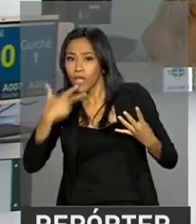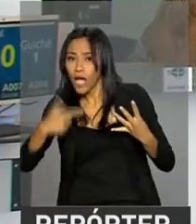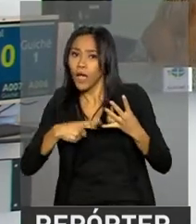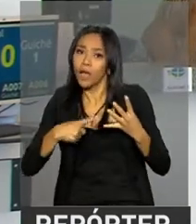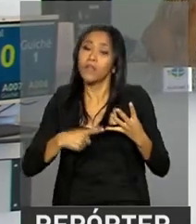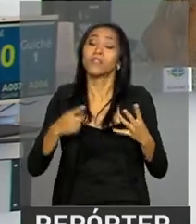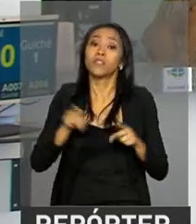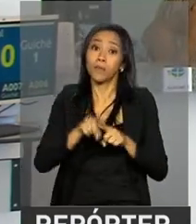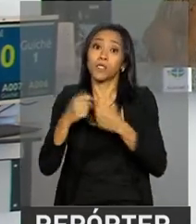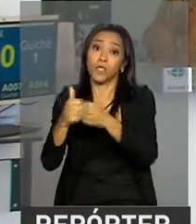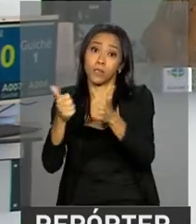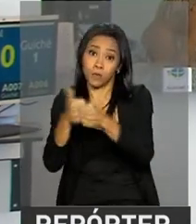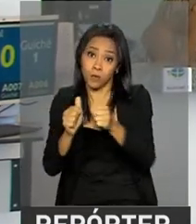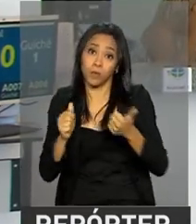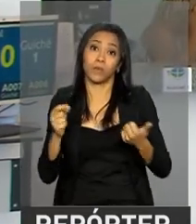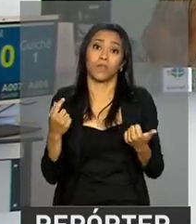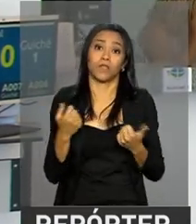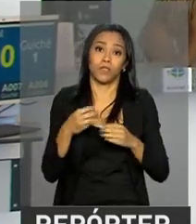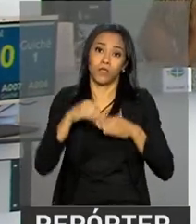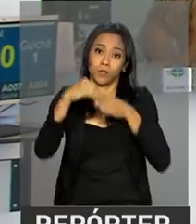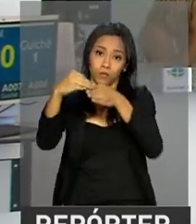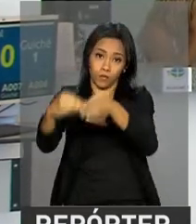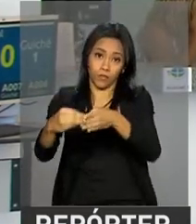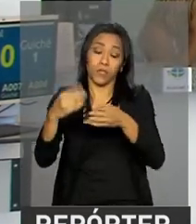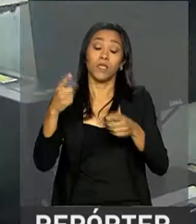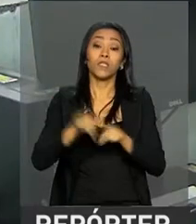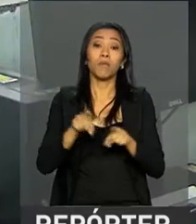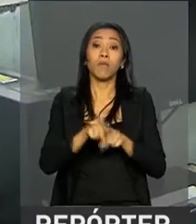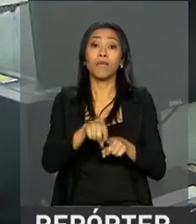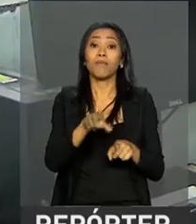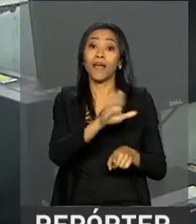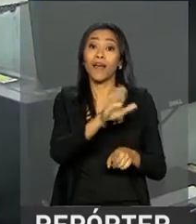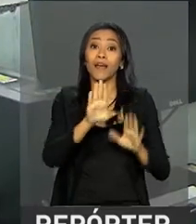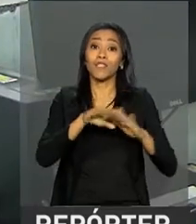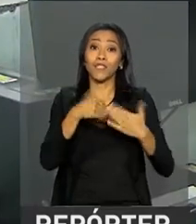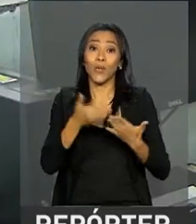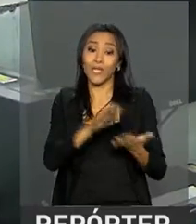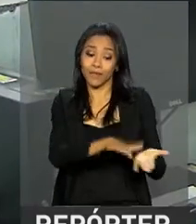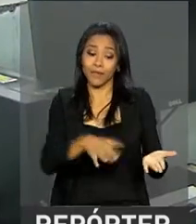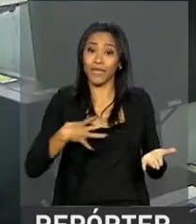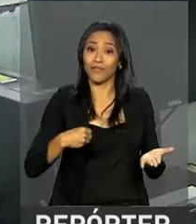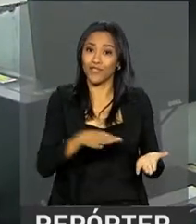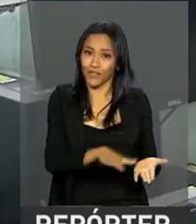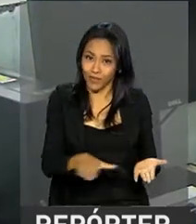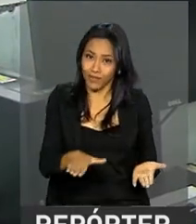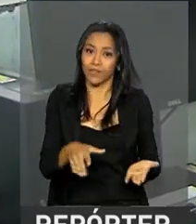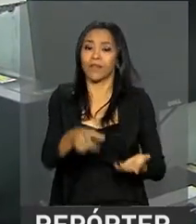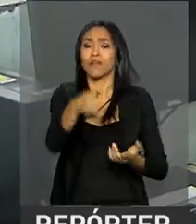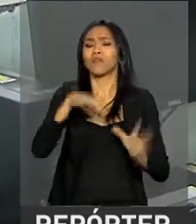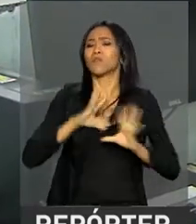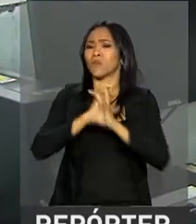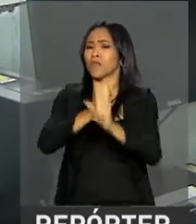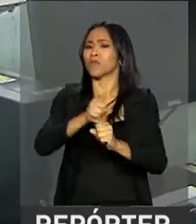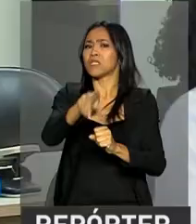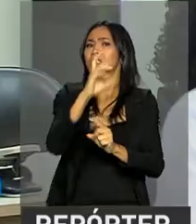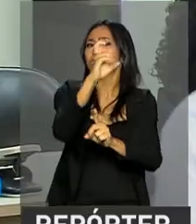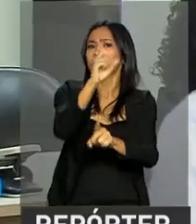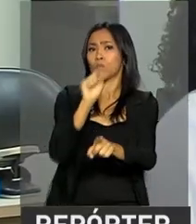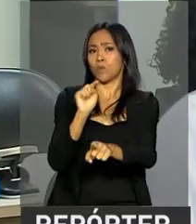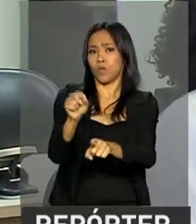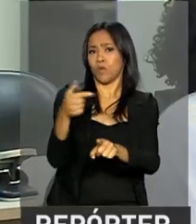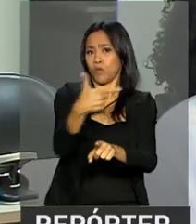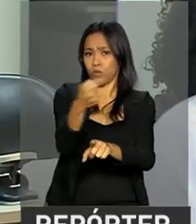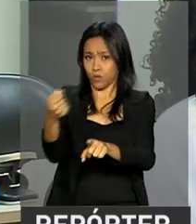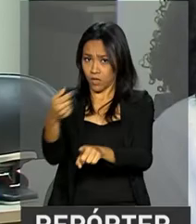água transporte e também o auxílio creche no total a unb atende cerca de cinco mil e duzentos estudantes